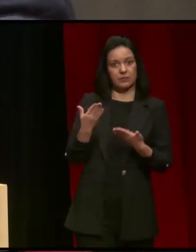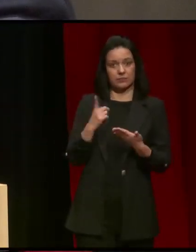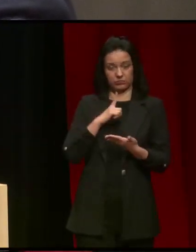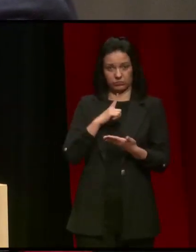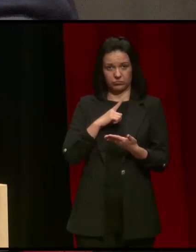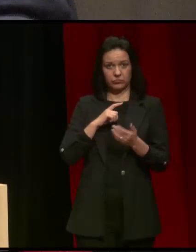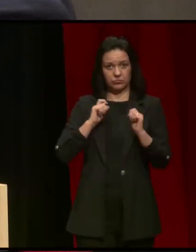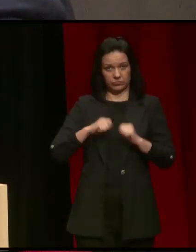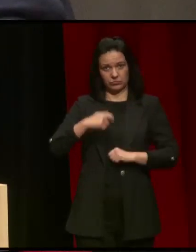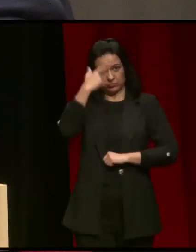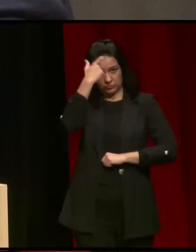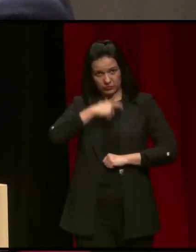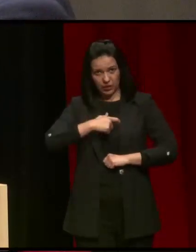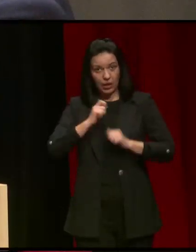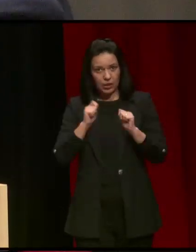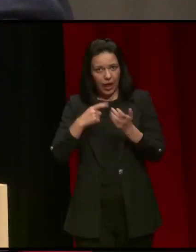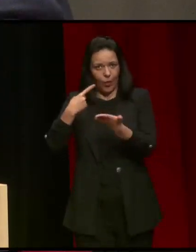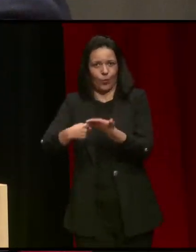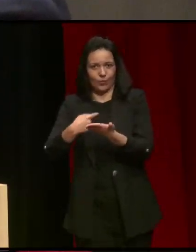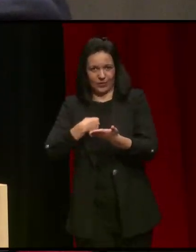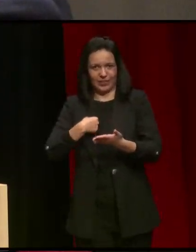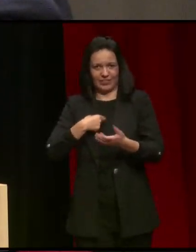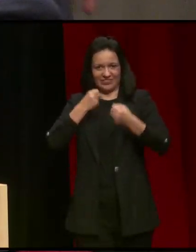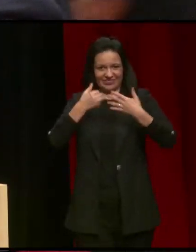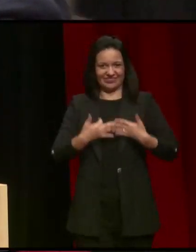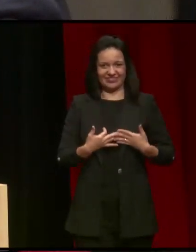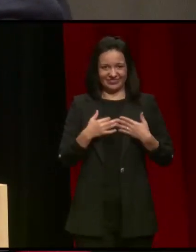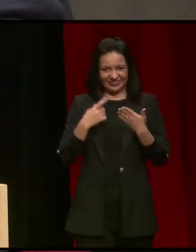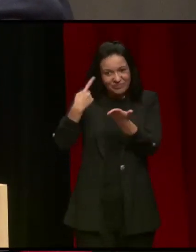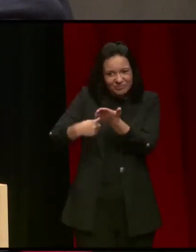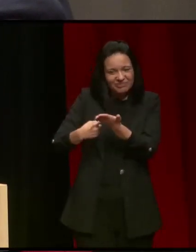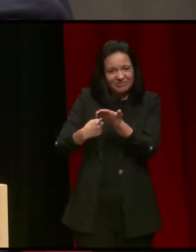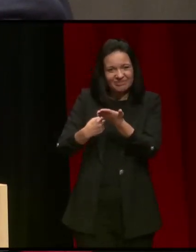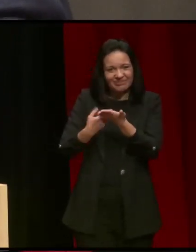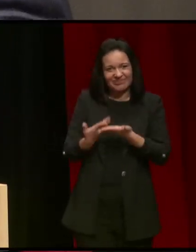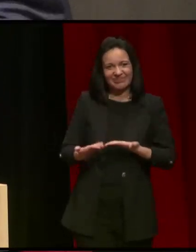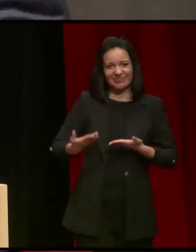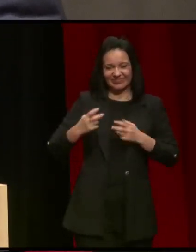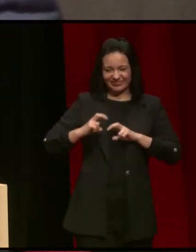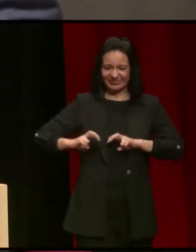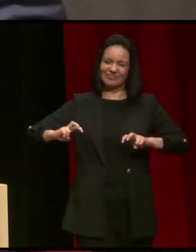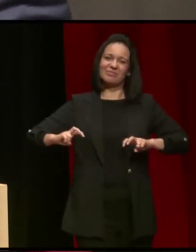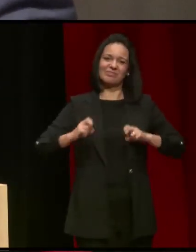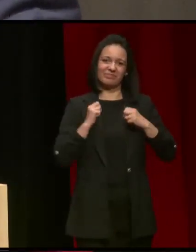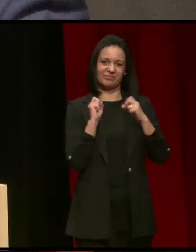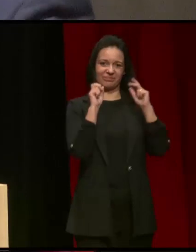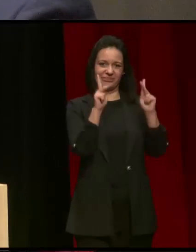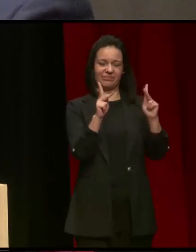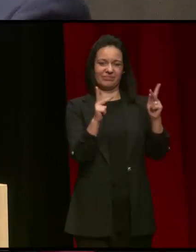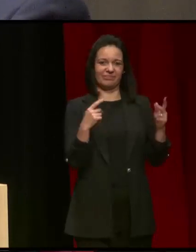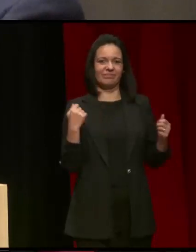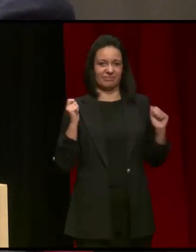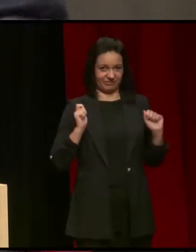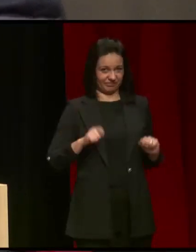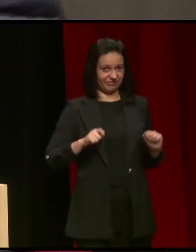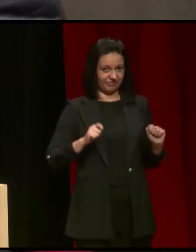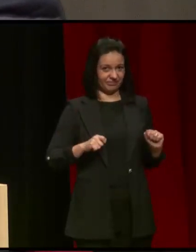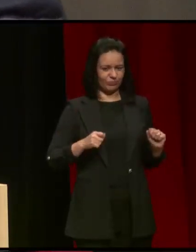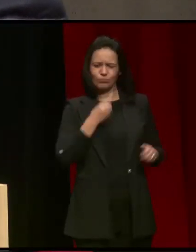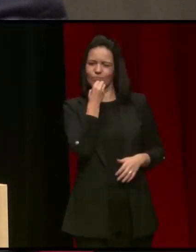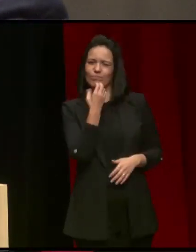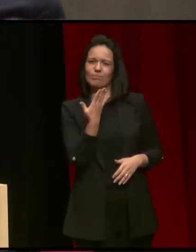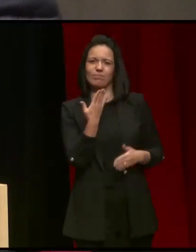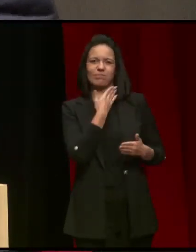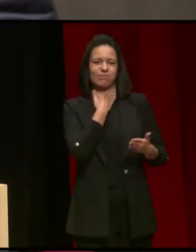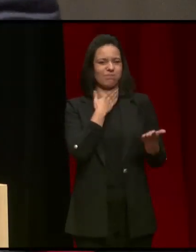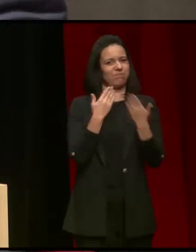deixarem eu falar um pouquinho. Combinada a nossa sala de bate-papo? Fechamos aqui no sistema, então tá bom. Vamos para cima, que tem muita coisa boa